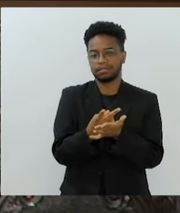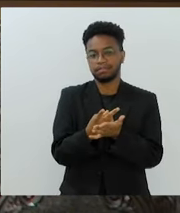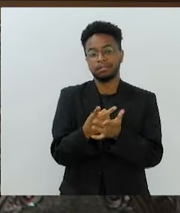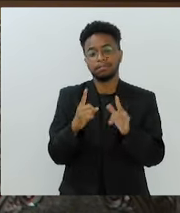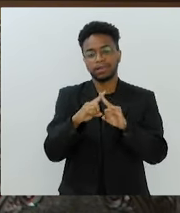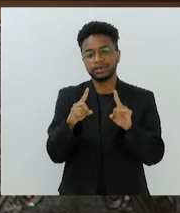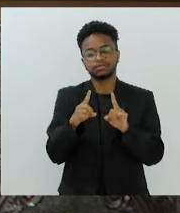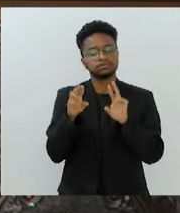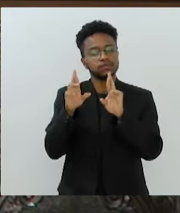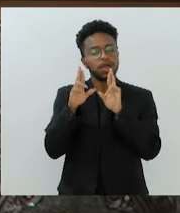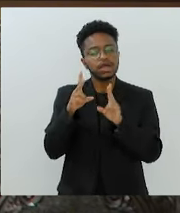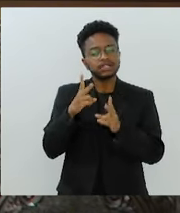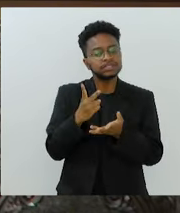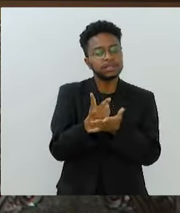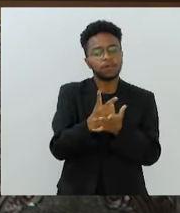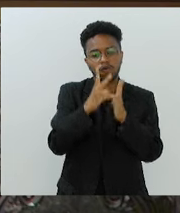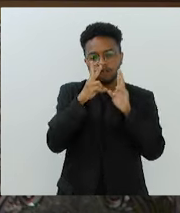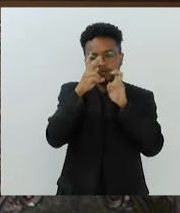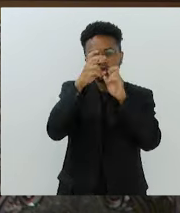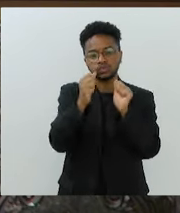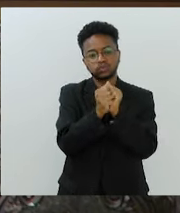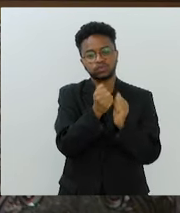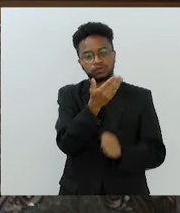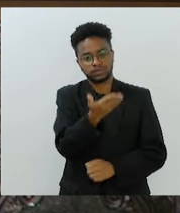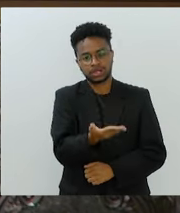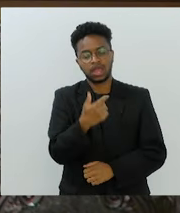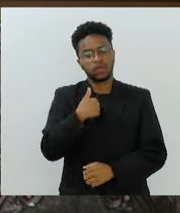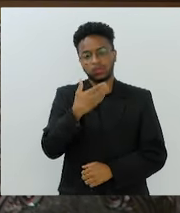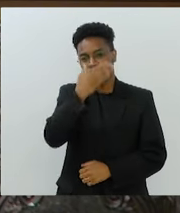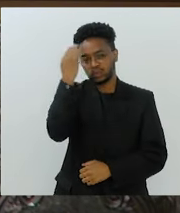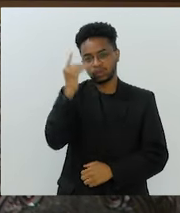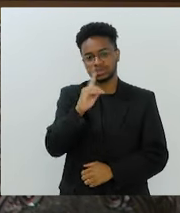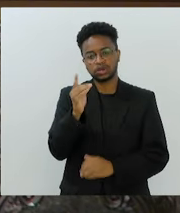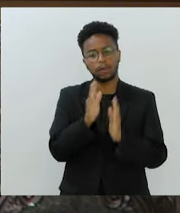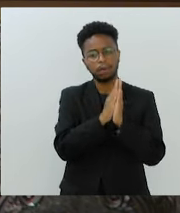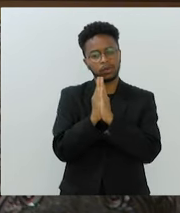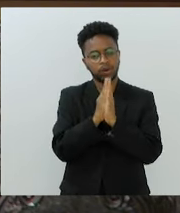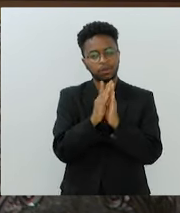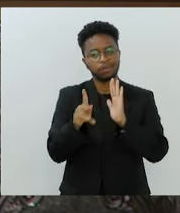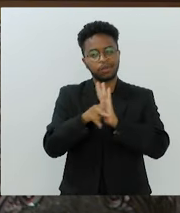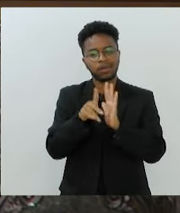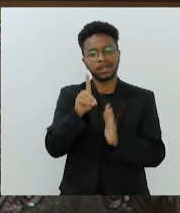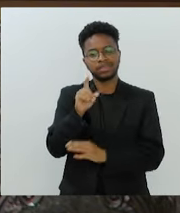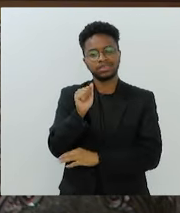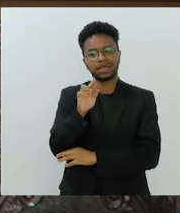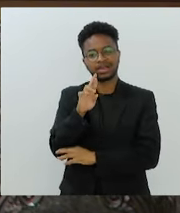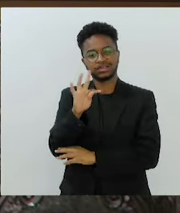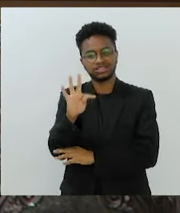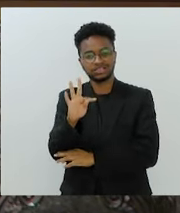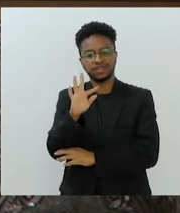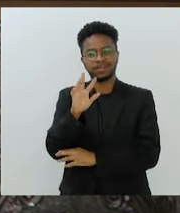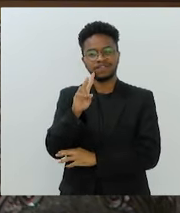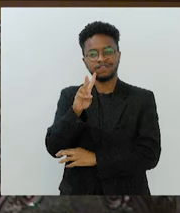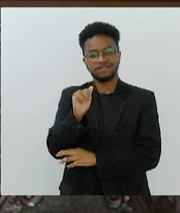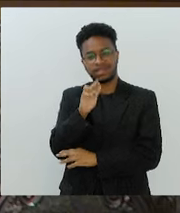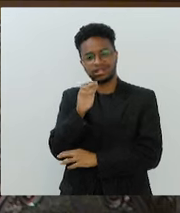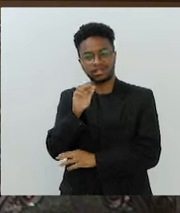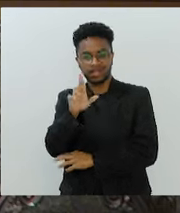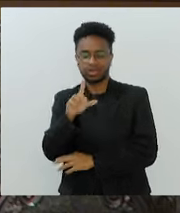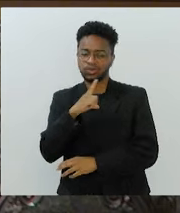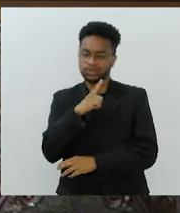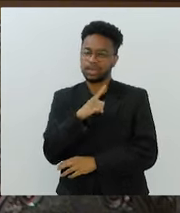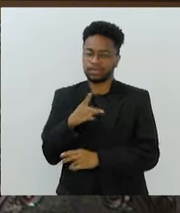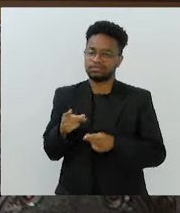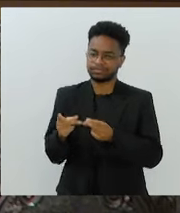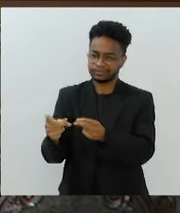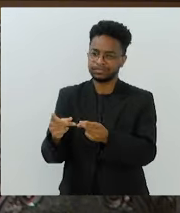com você. E eu não esqueço aquele bonequinho do Darth Vader que tu me deu, tá lá comigo até hoje, tá? Que a